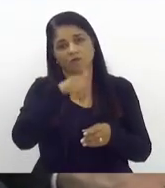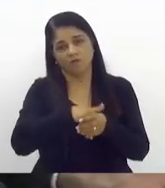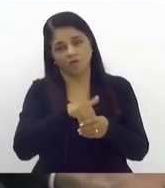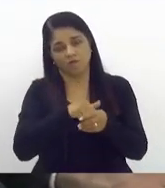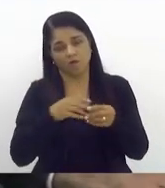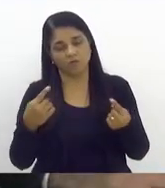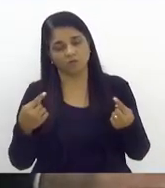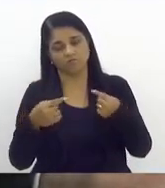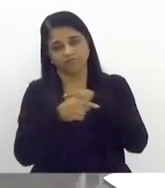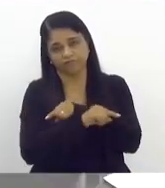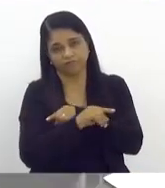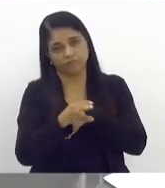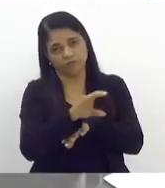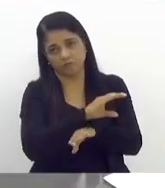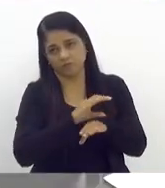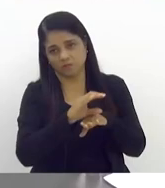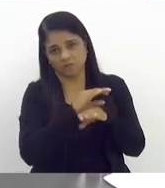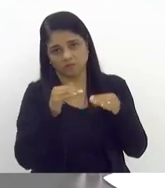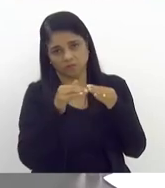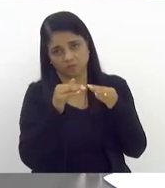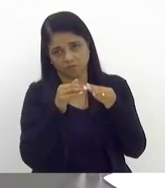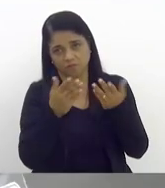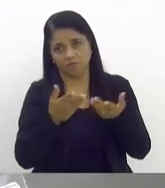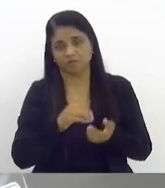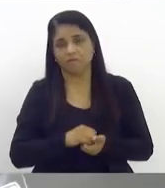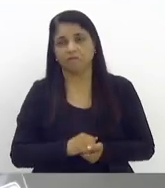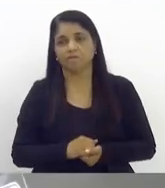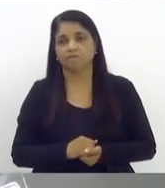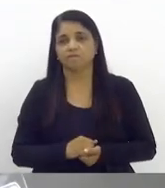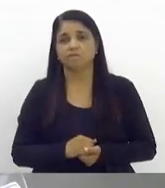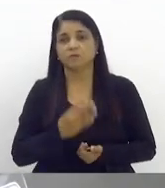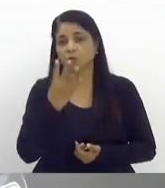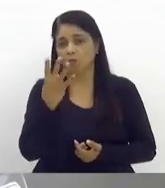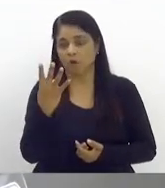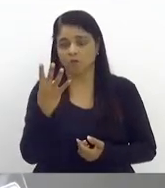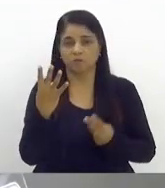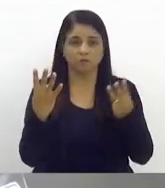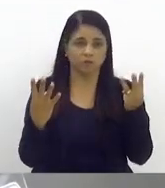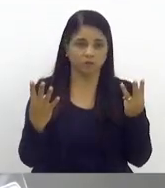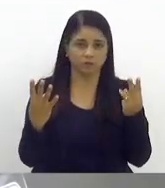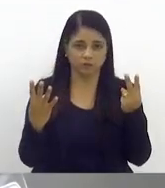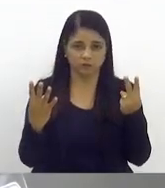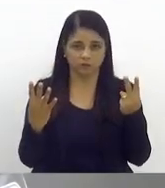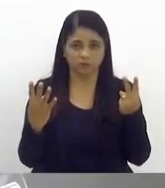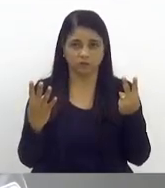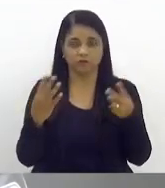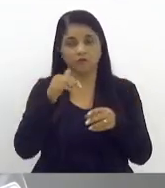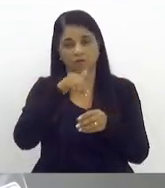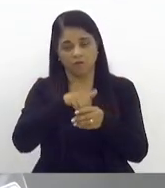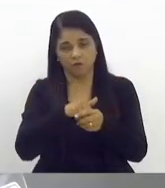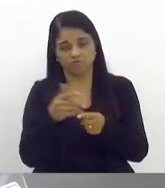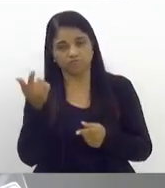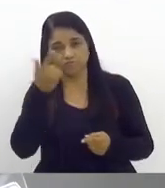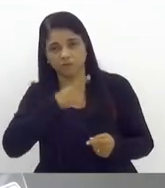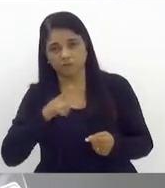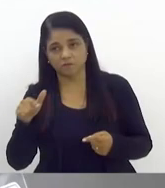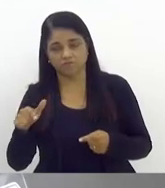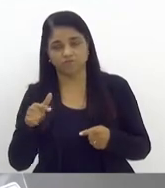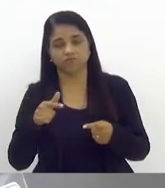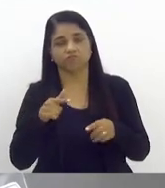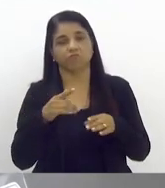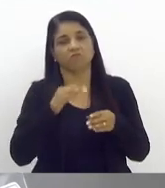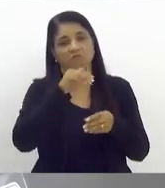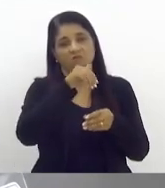pela inconstitucionalidade. Pela divergência, pela inconstitucionalidade, por 4-2, venceu o voto divergente. Designada a